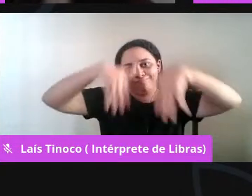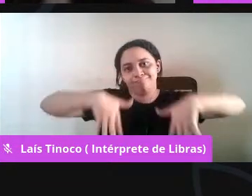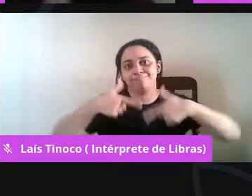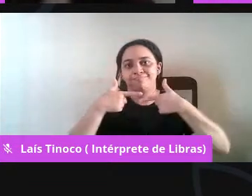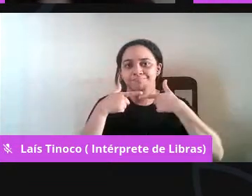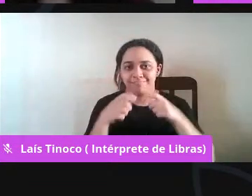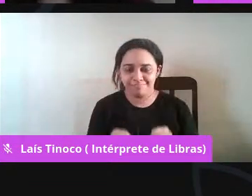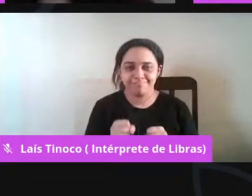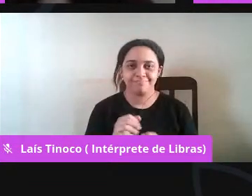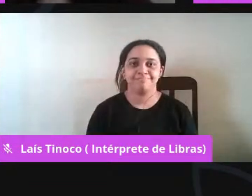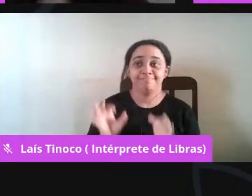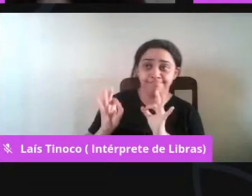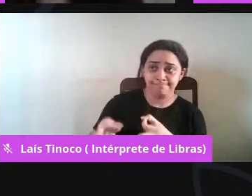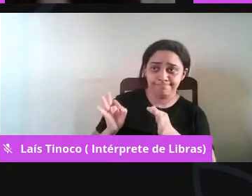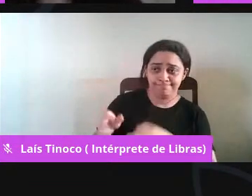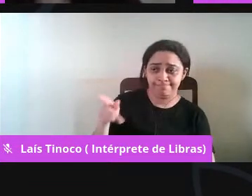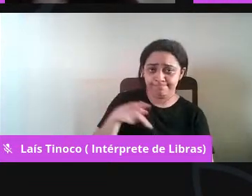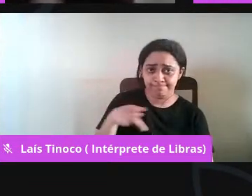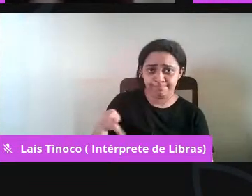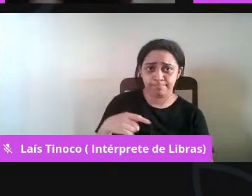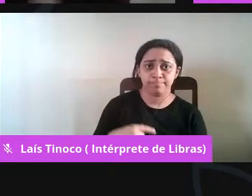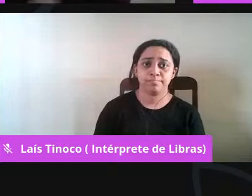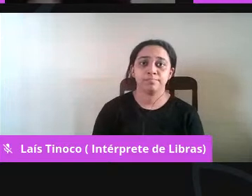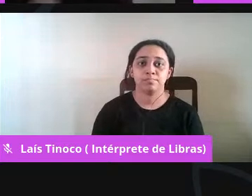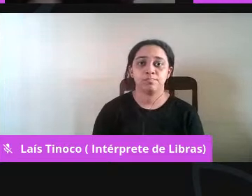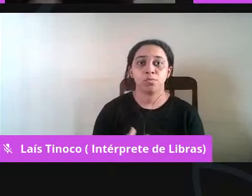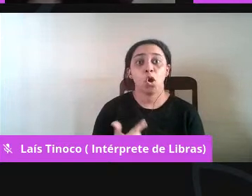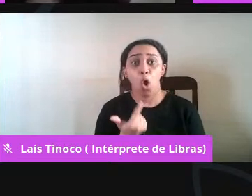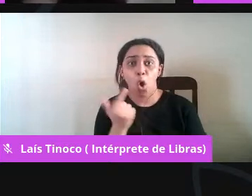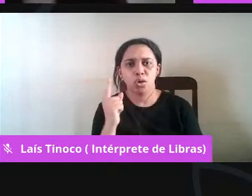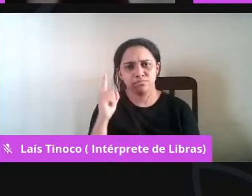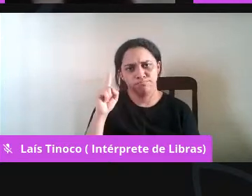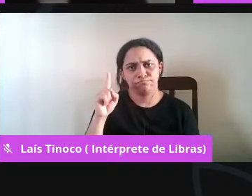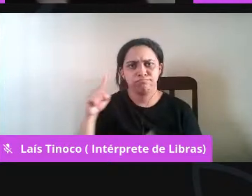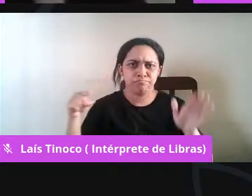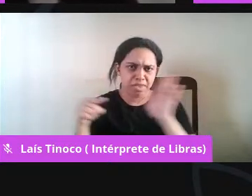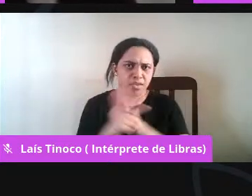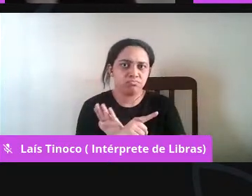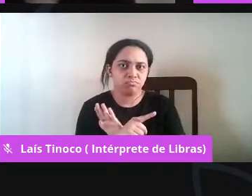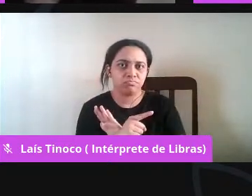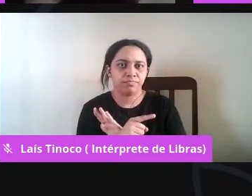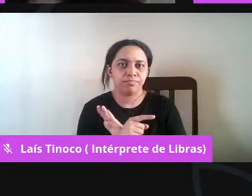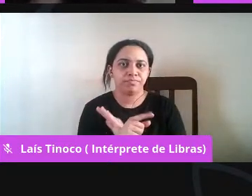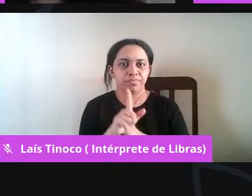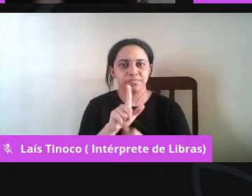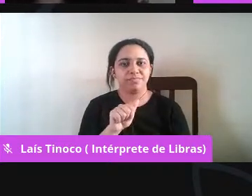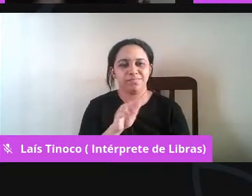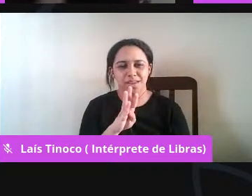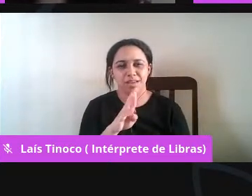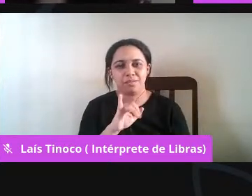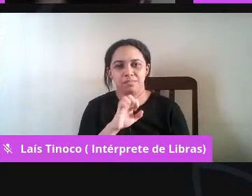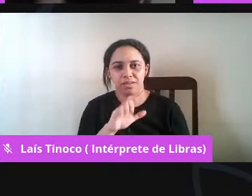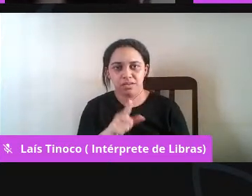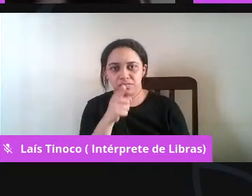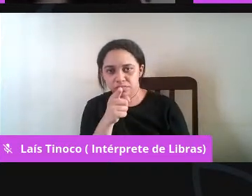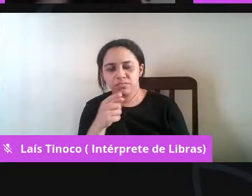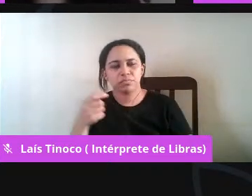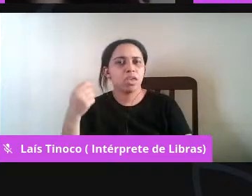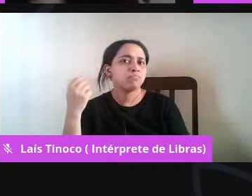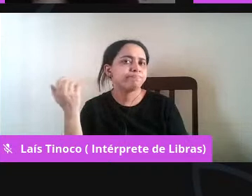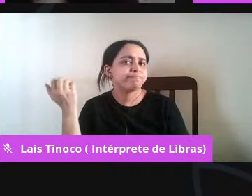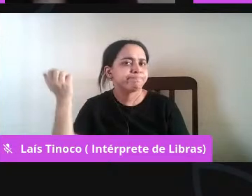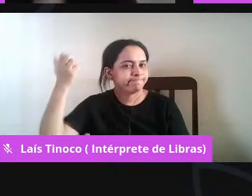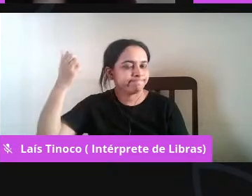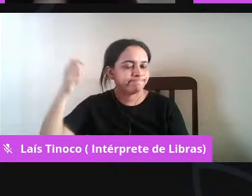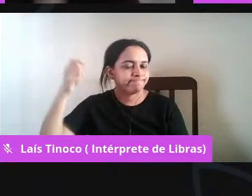Certo, professora. Professora, eu tenho aqui uma pergunta, né? Enquanto eu estava ouvindo a senhora falar,